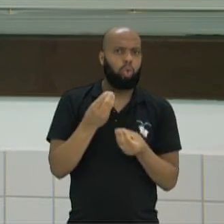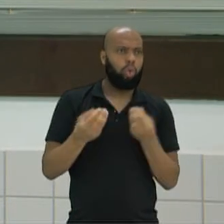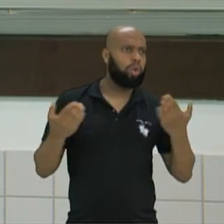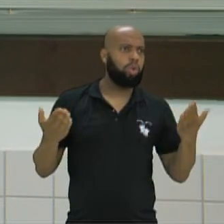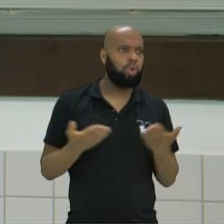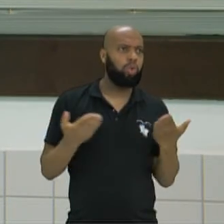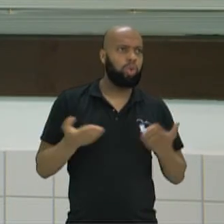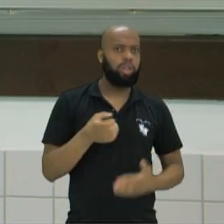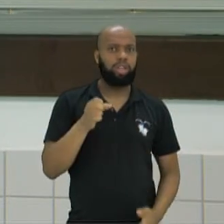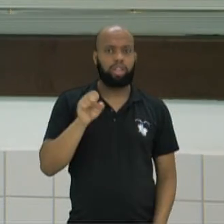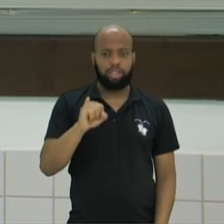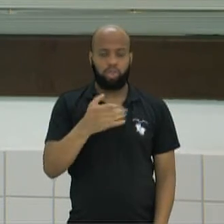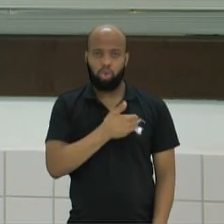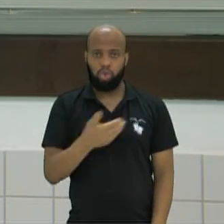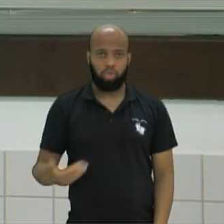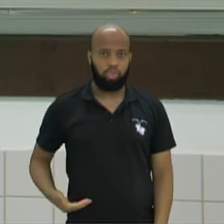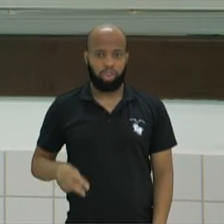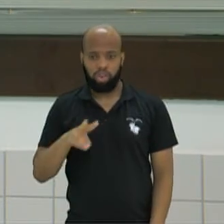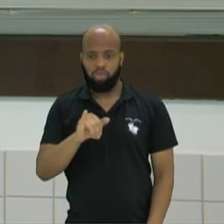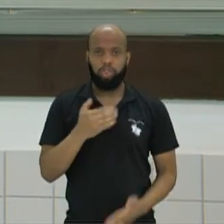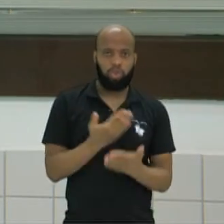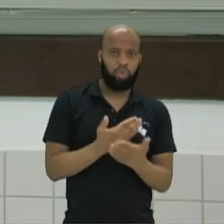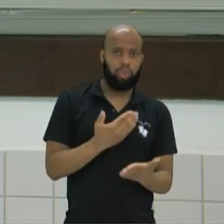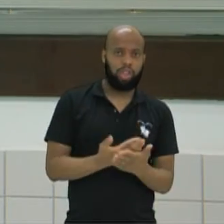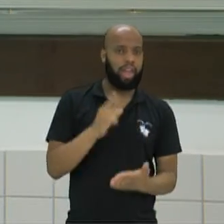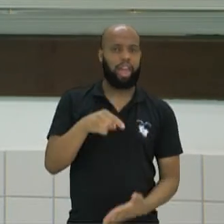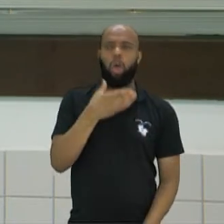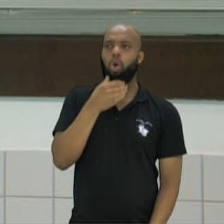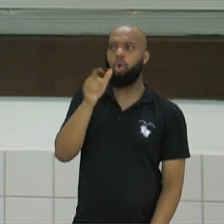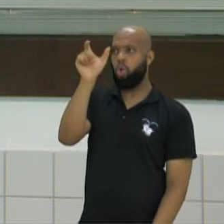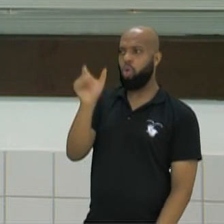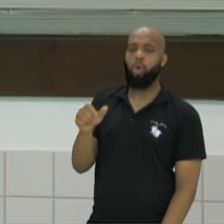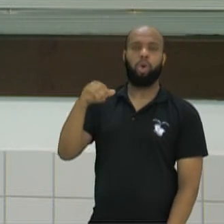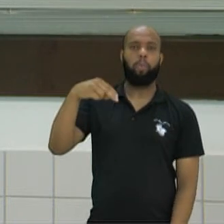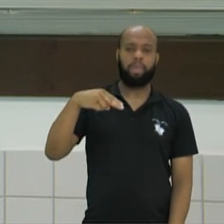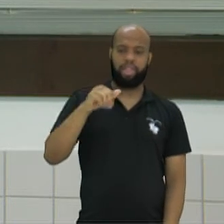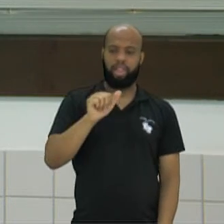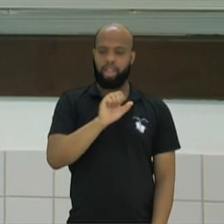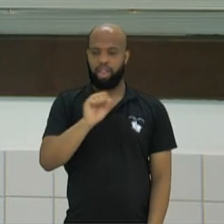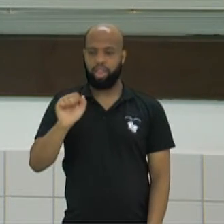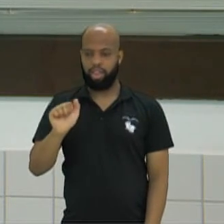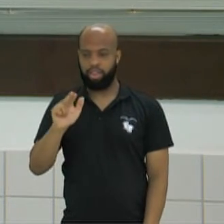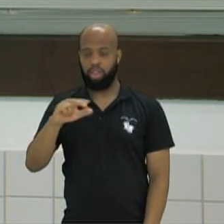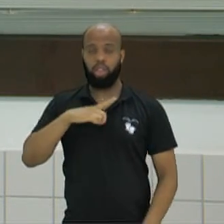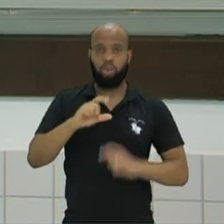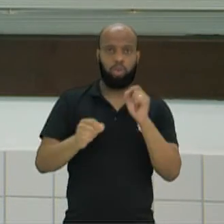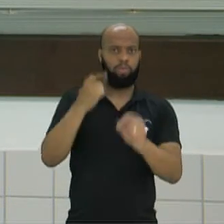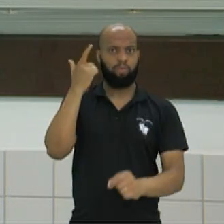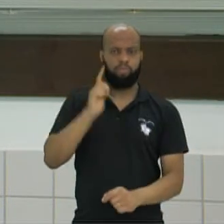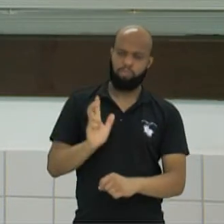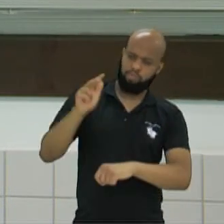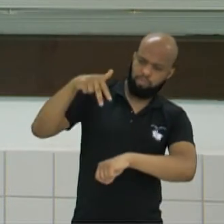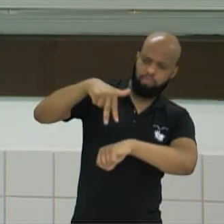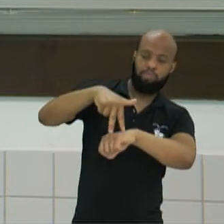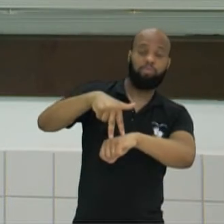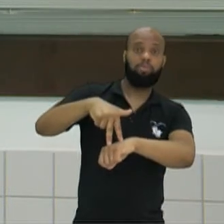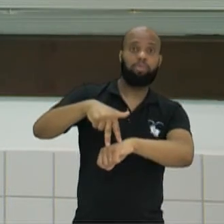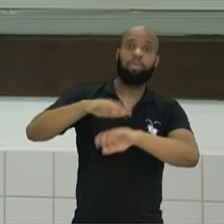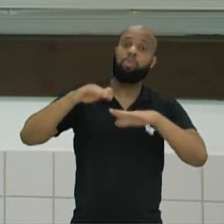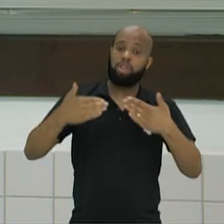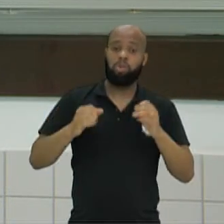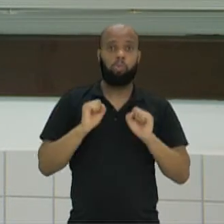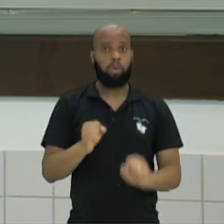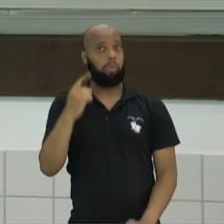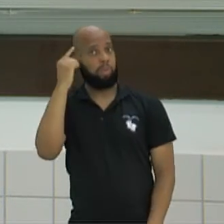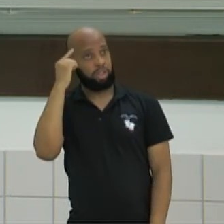se o governo que vocês vão ver, o próximo governo, Maurício de Nassau, e os próximos governos holandeses tivessem consolidado, quem sabe nós poderíamos